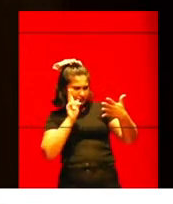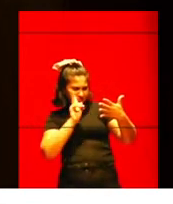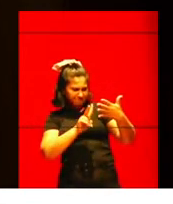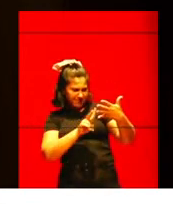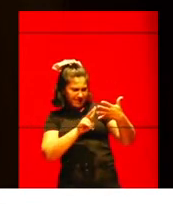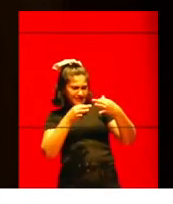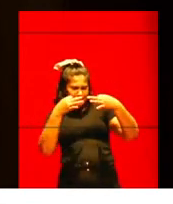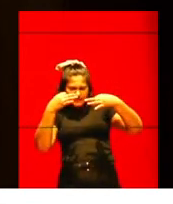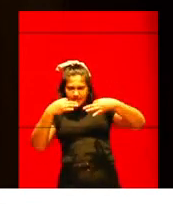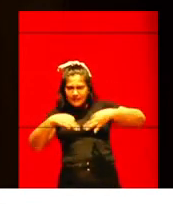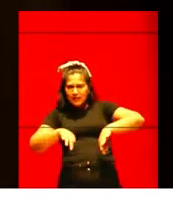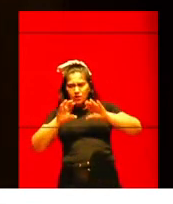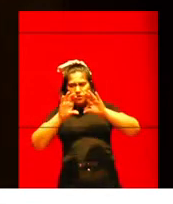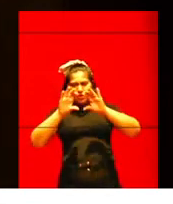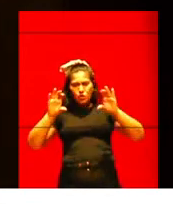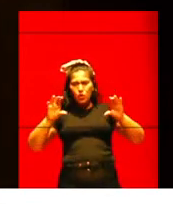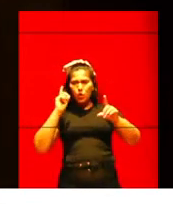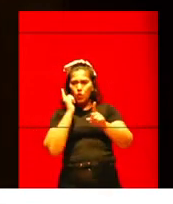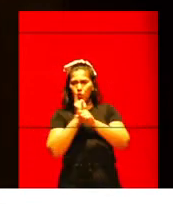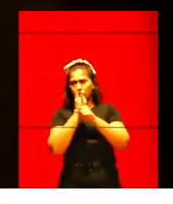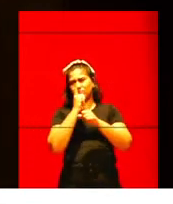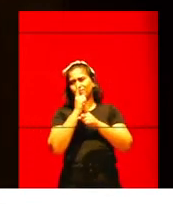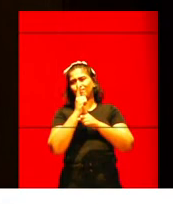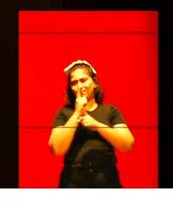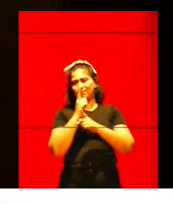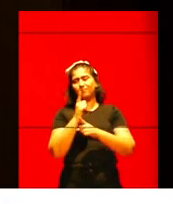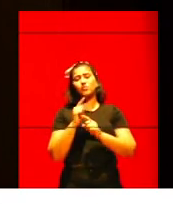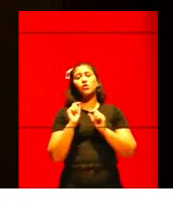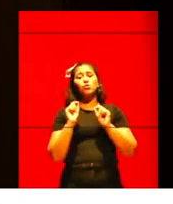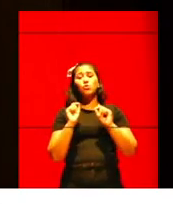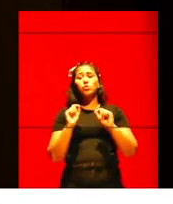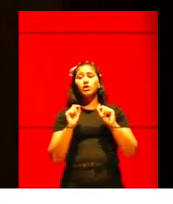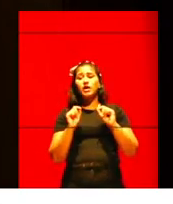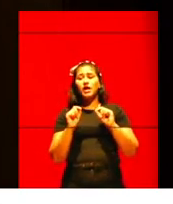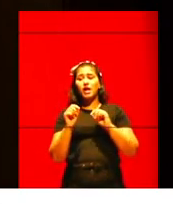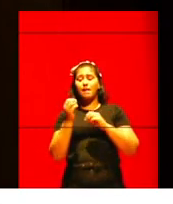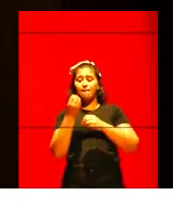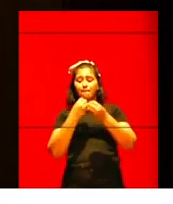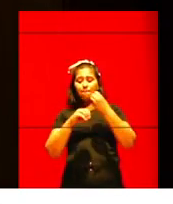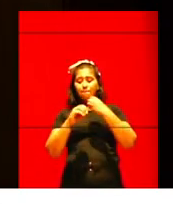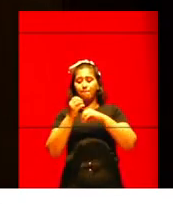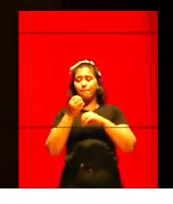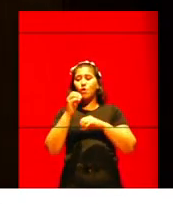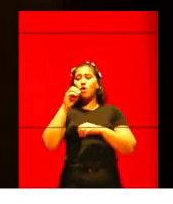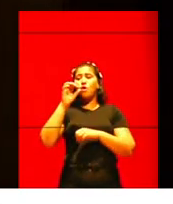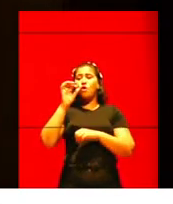a fórmula molecular. O que é a fórmula molecular, pessoal?